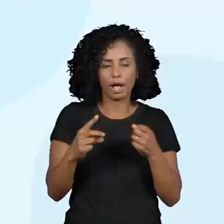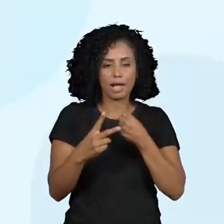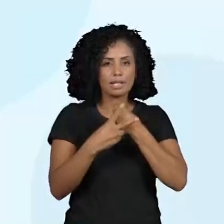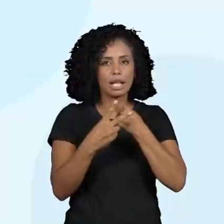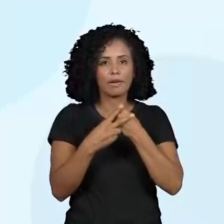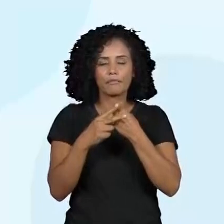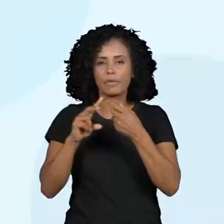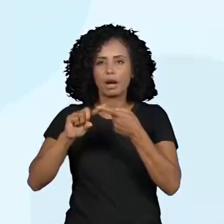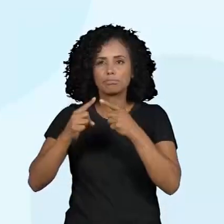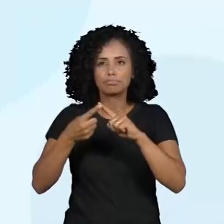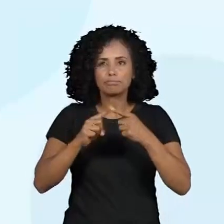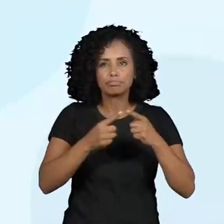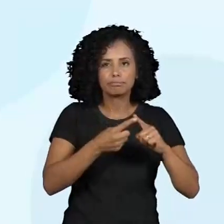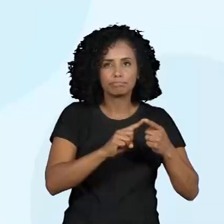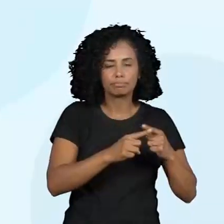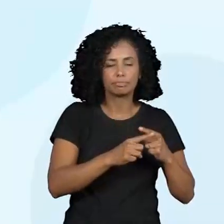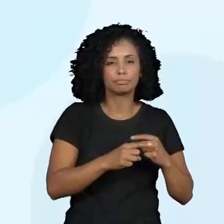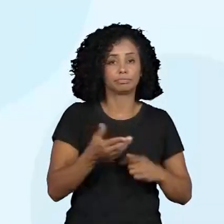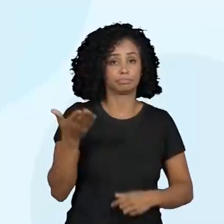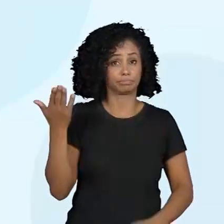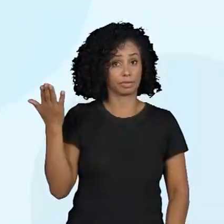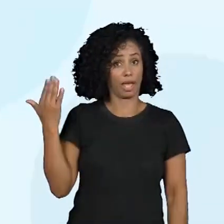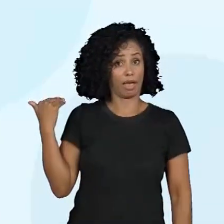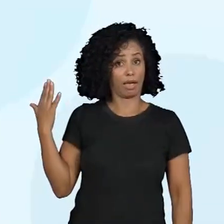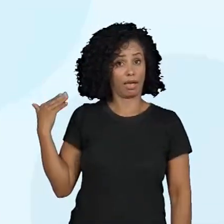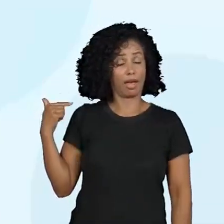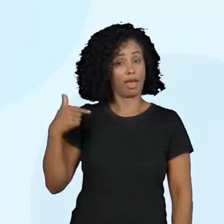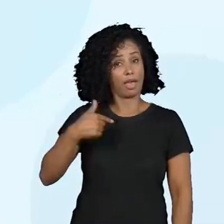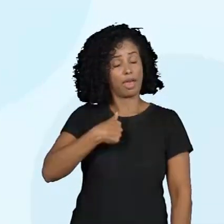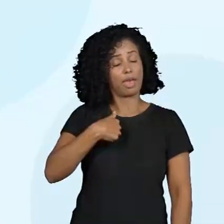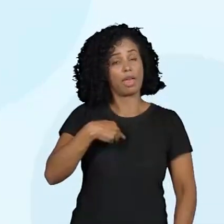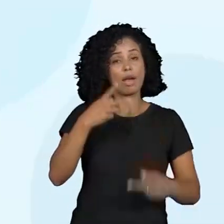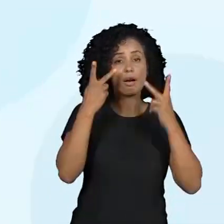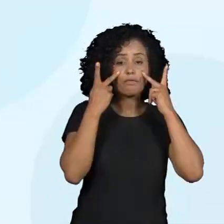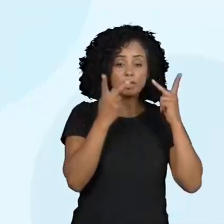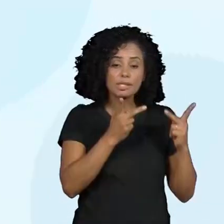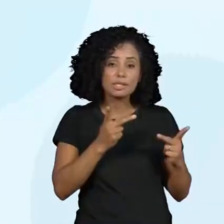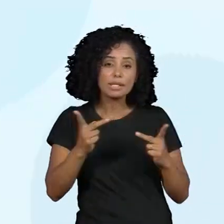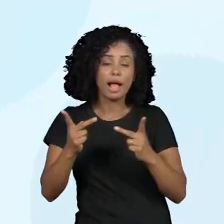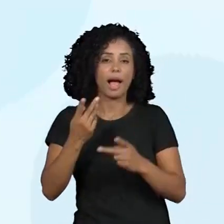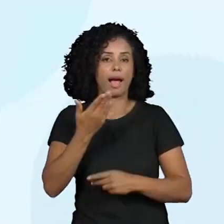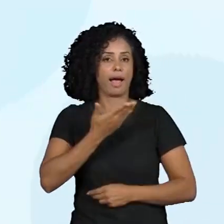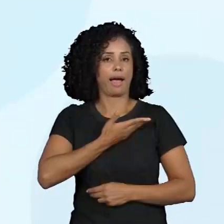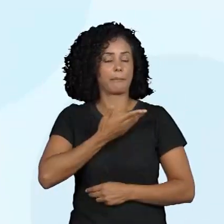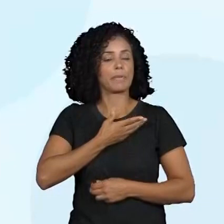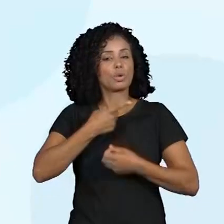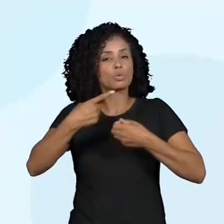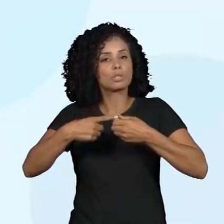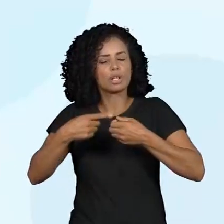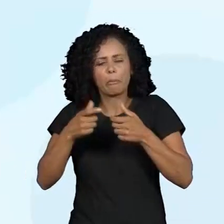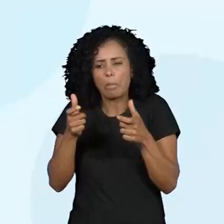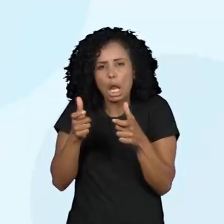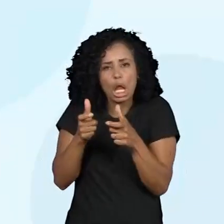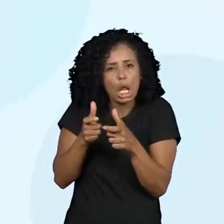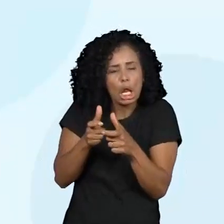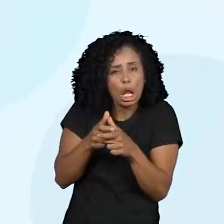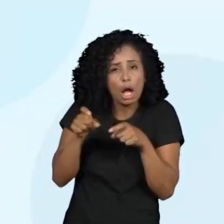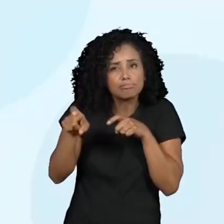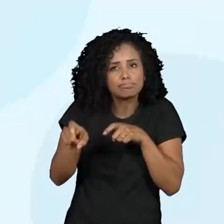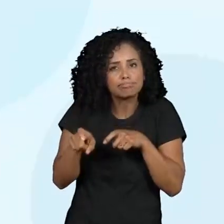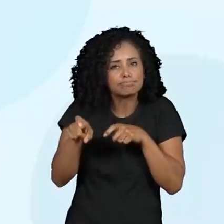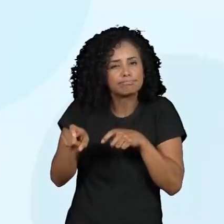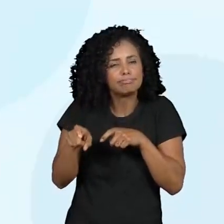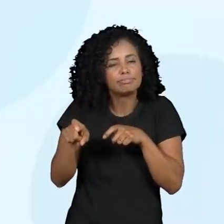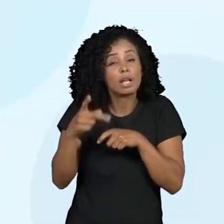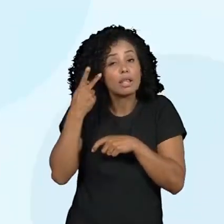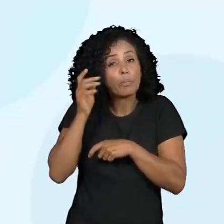e eu visitava uns amigos em Uma cidadezinha do interior de